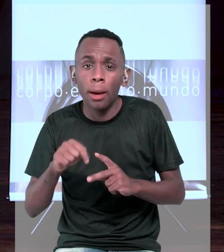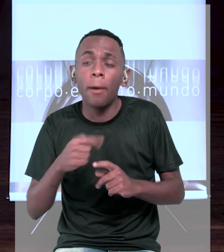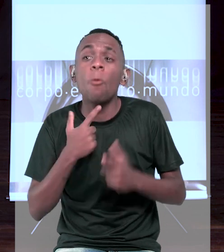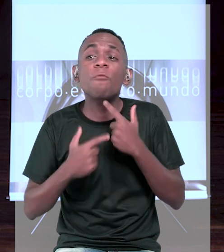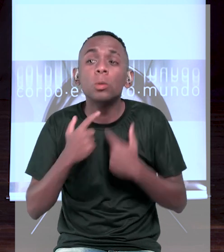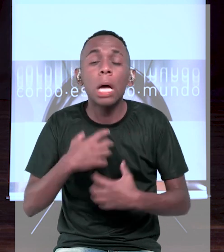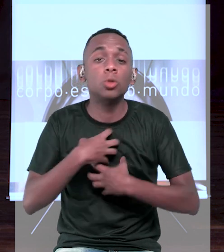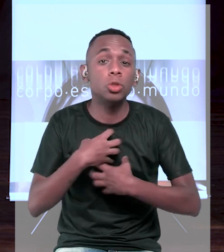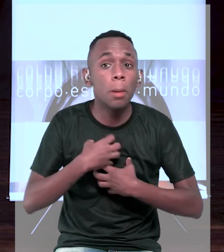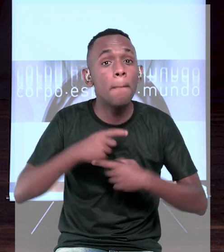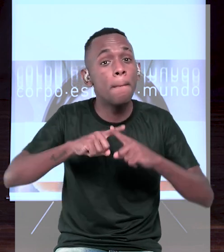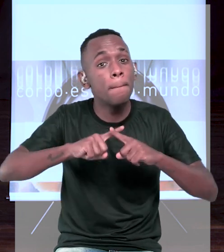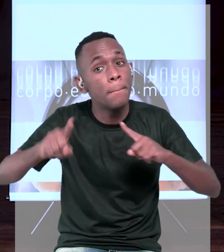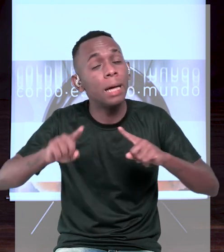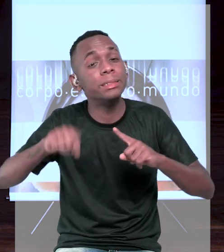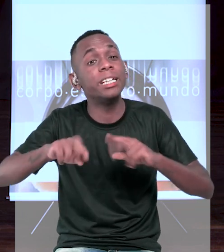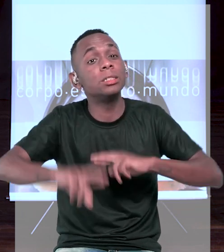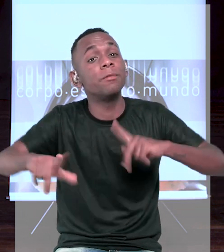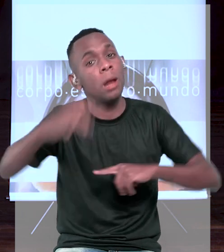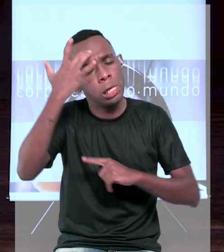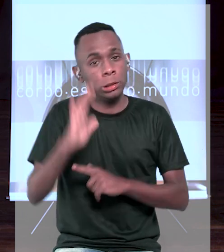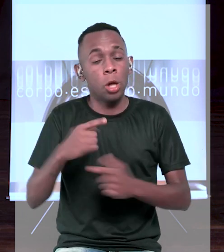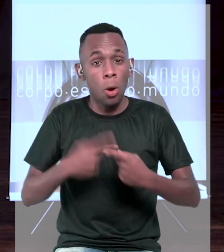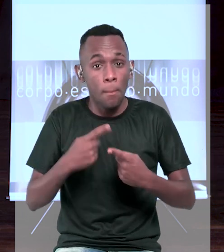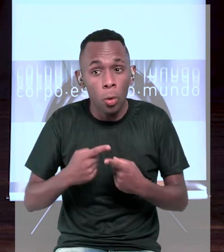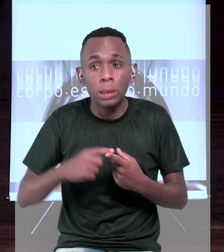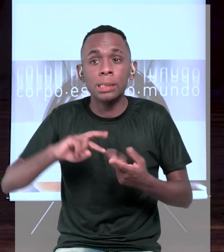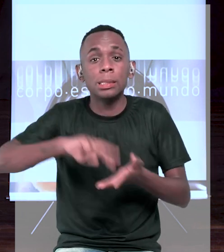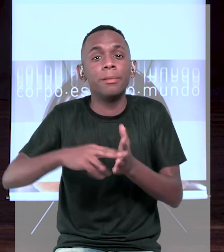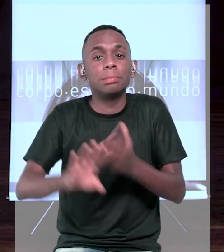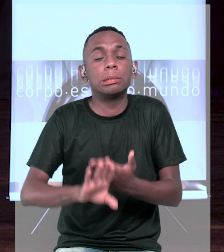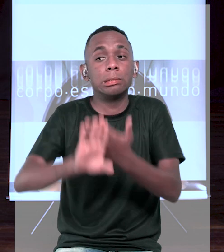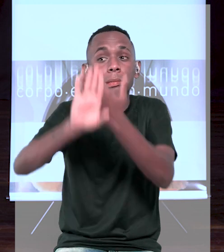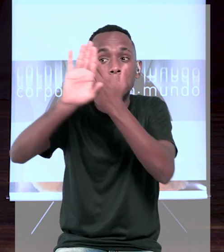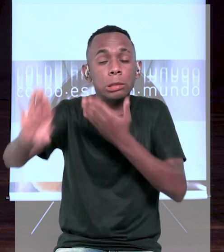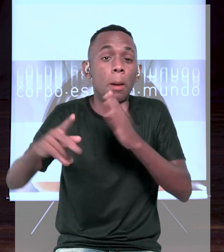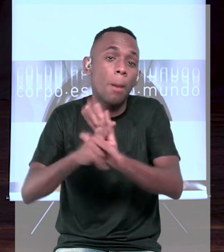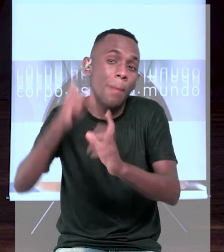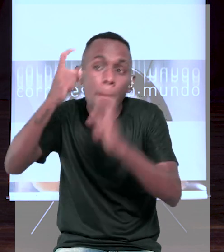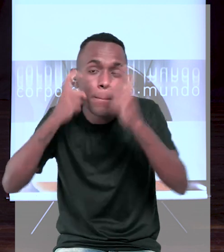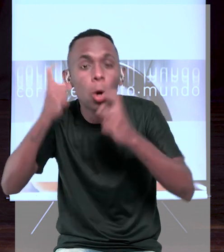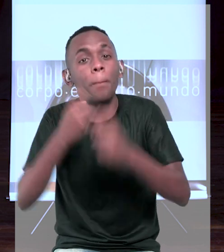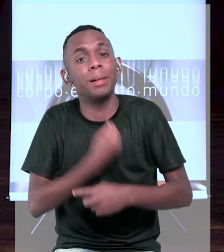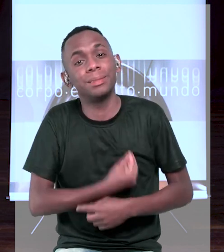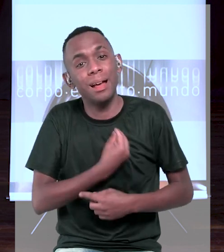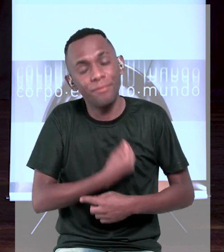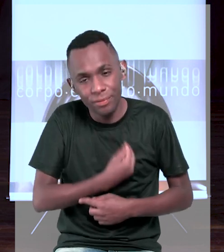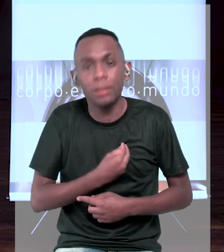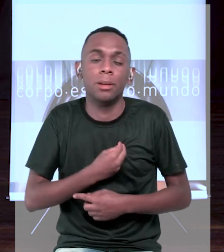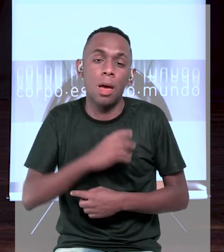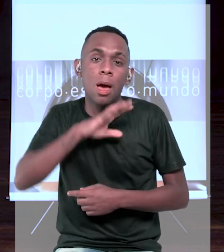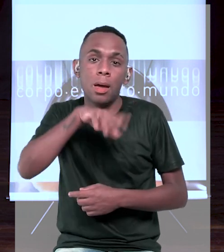é um instinto estranho, porque nos afasta das preocupações que a vida animal nos